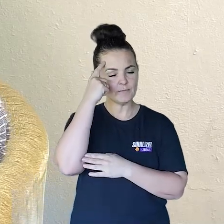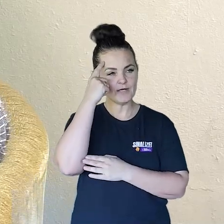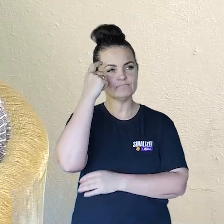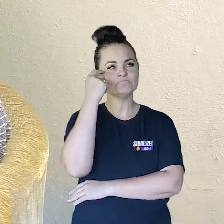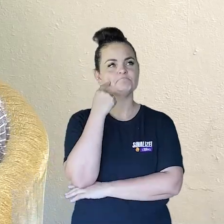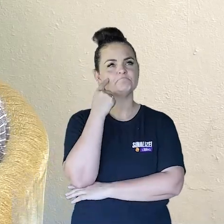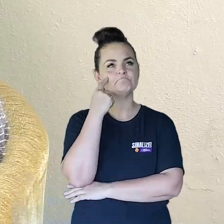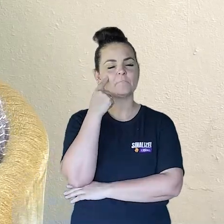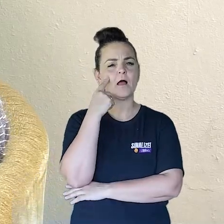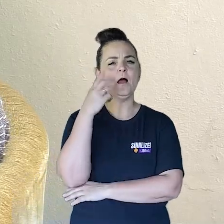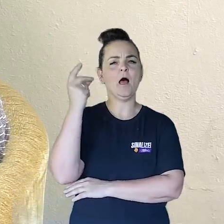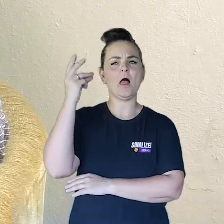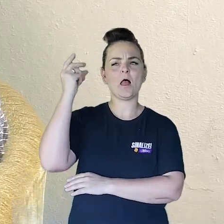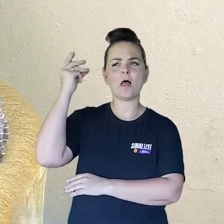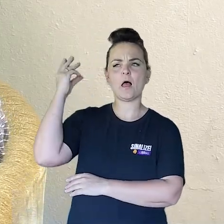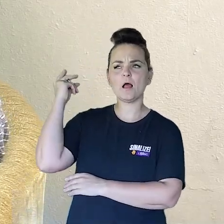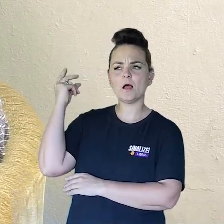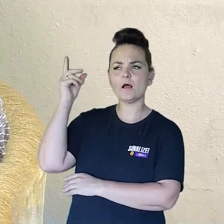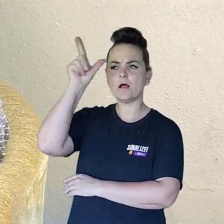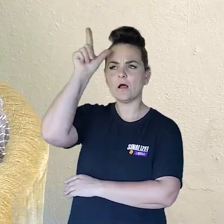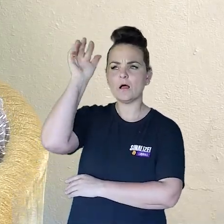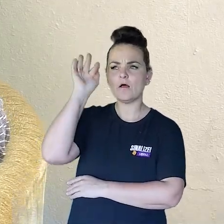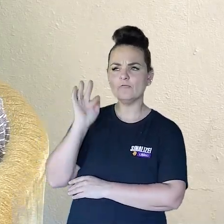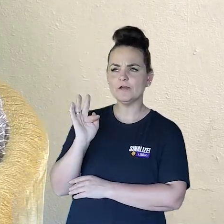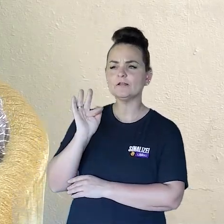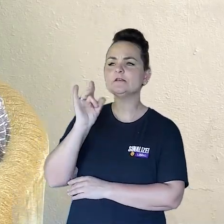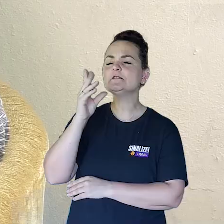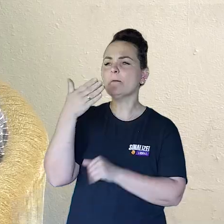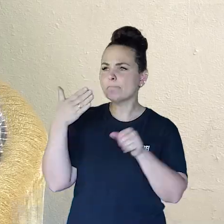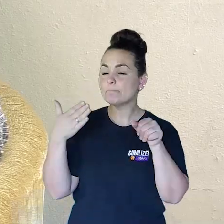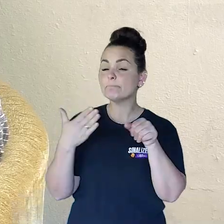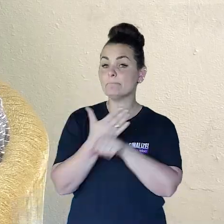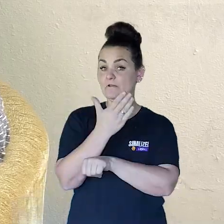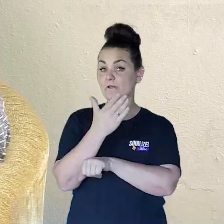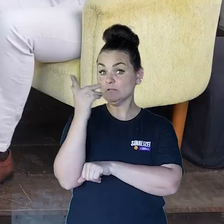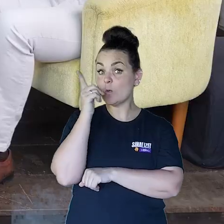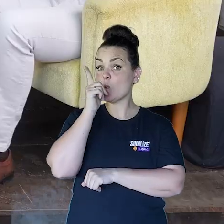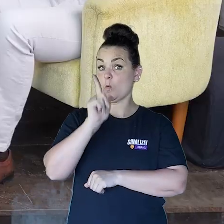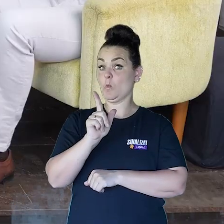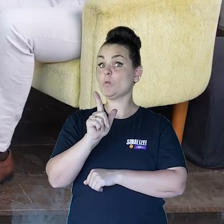imaginando, se o Almeida tivesse sido eleito vereador em 2012,